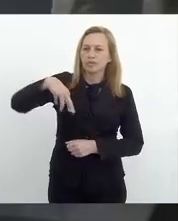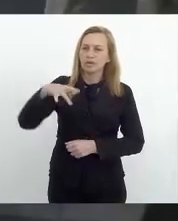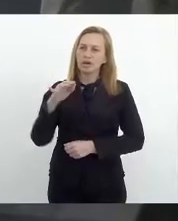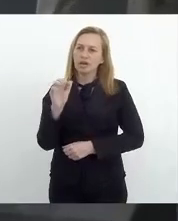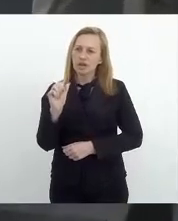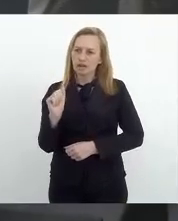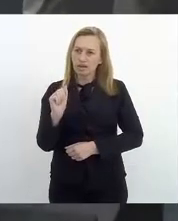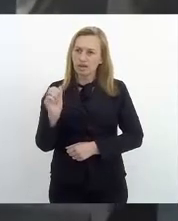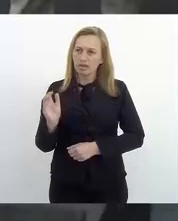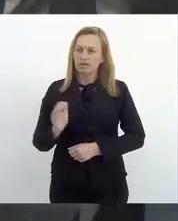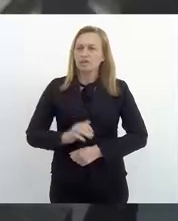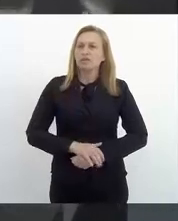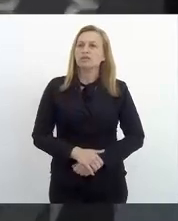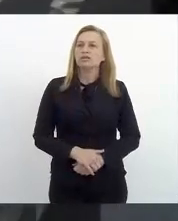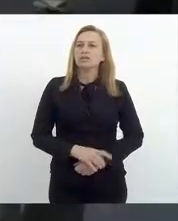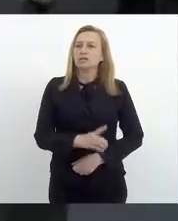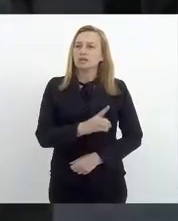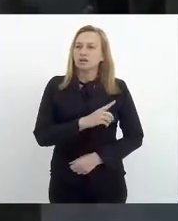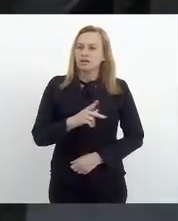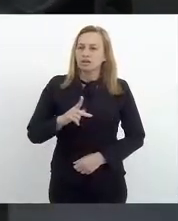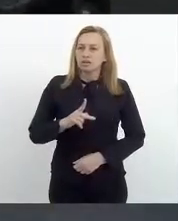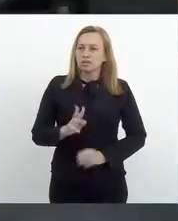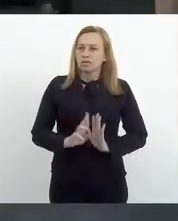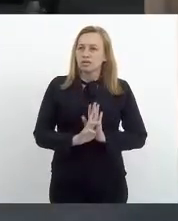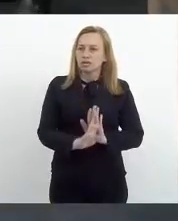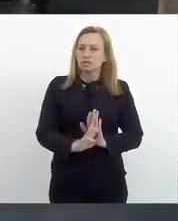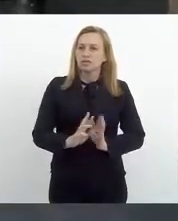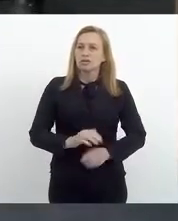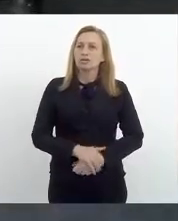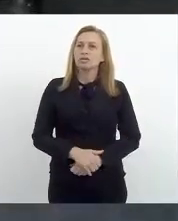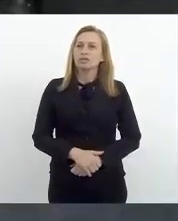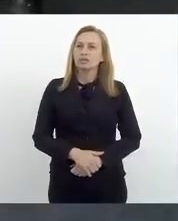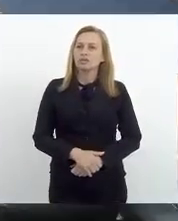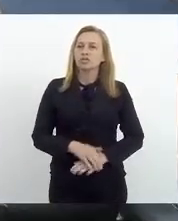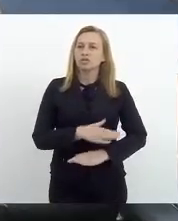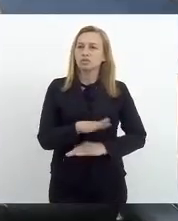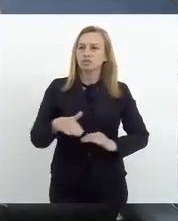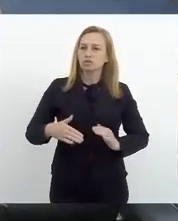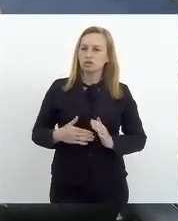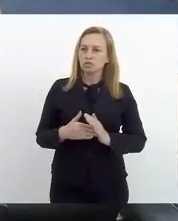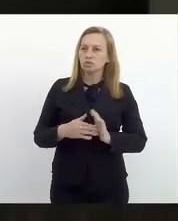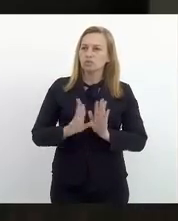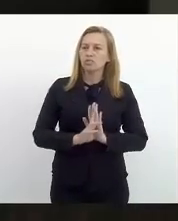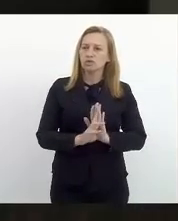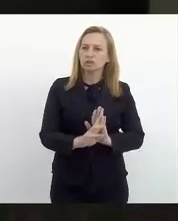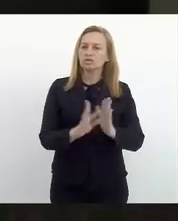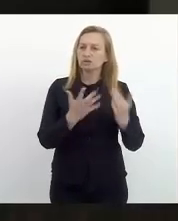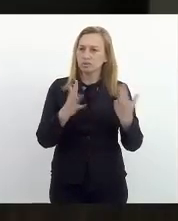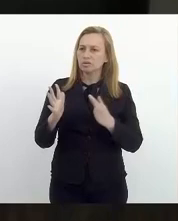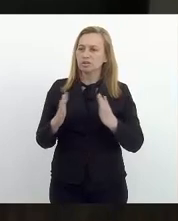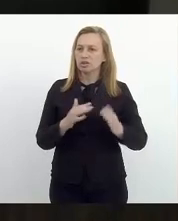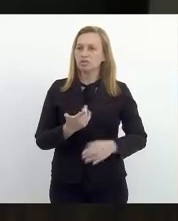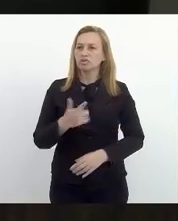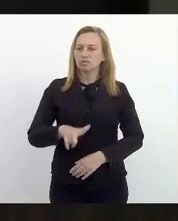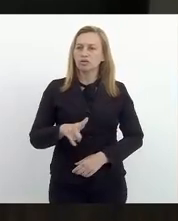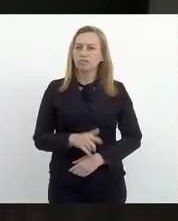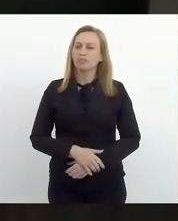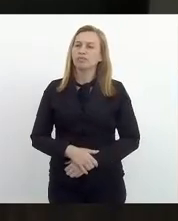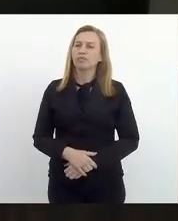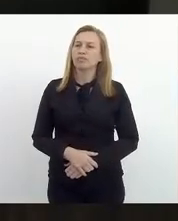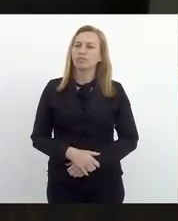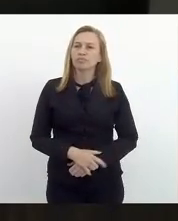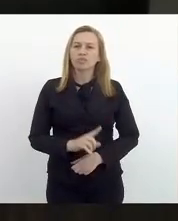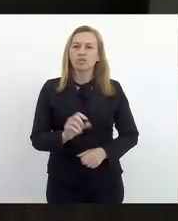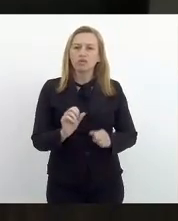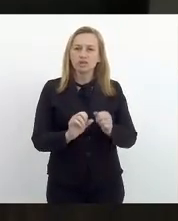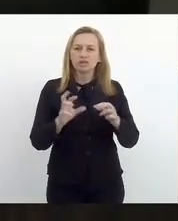Carmem representante da defensoria pública e saldar todas as representações presentes mais uma vez como temos feito nas